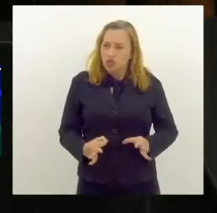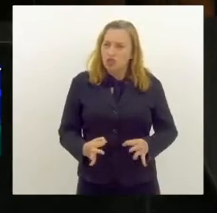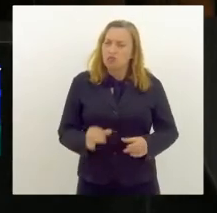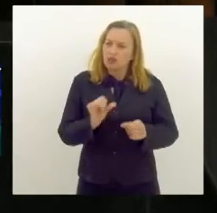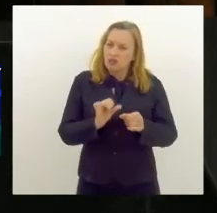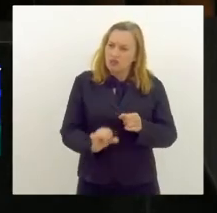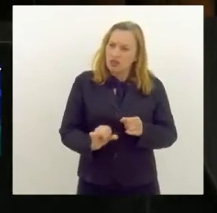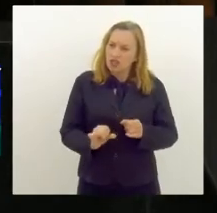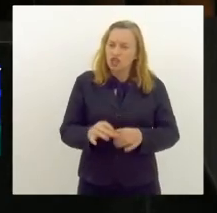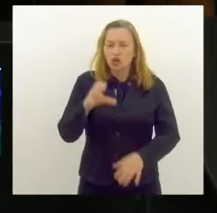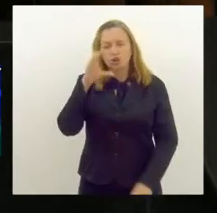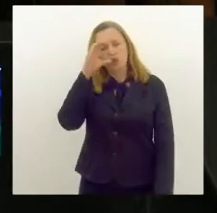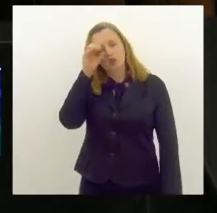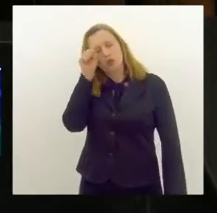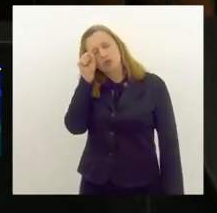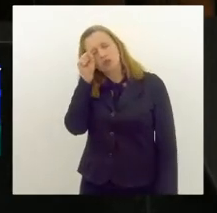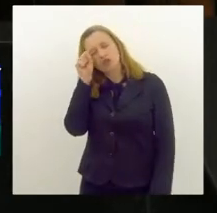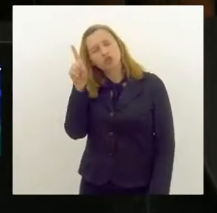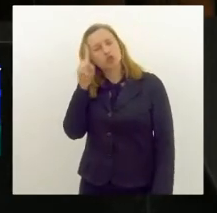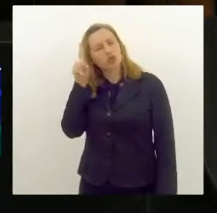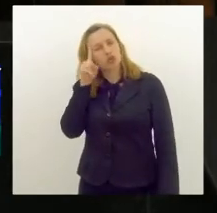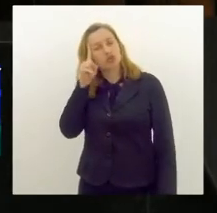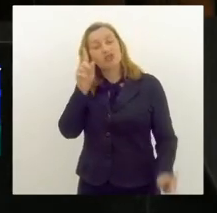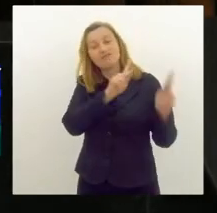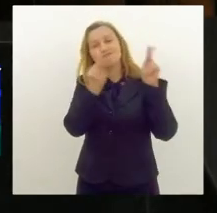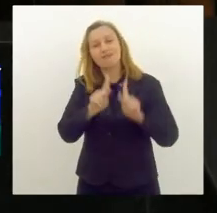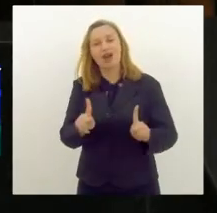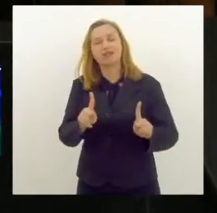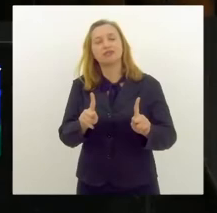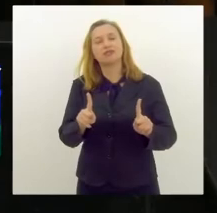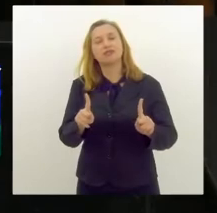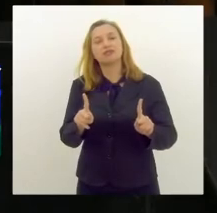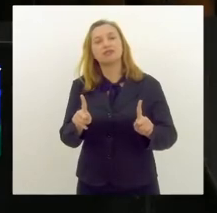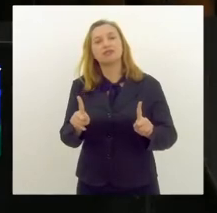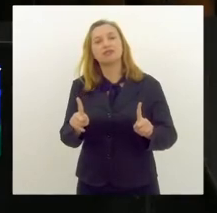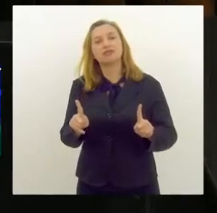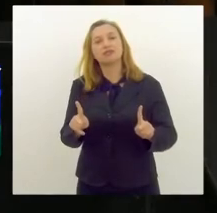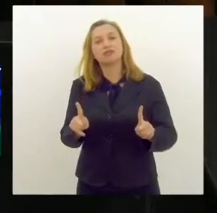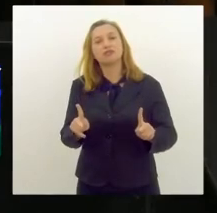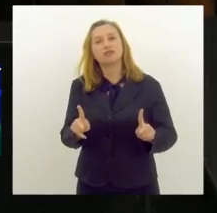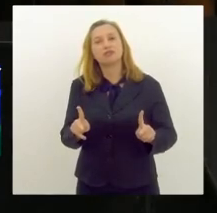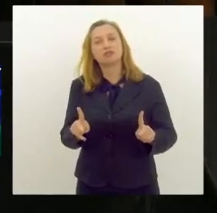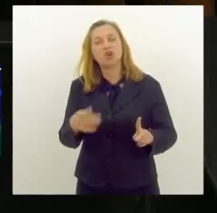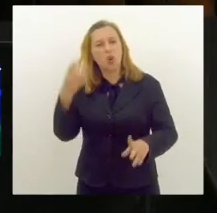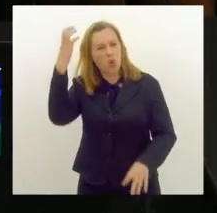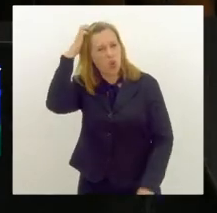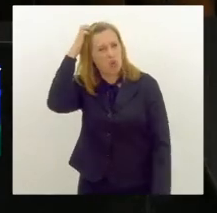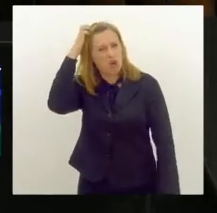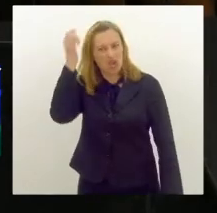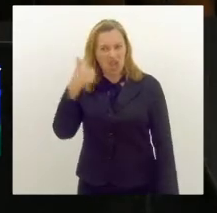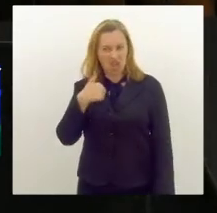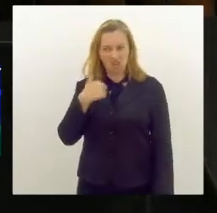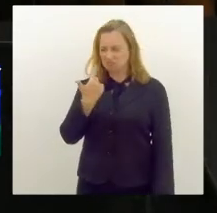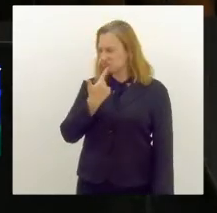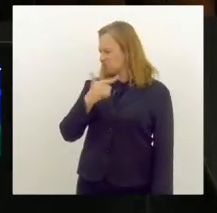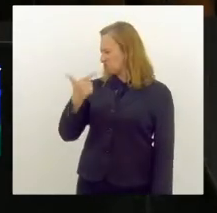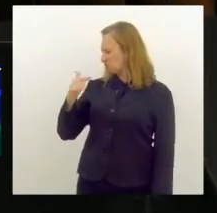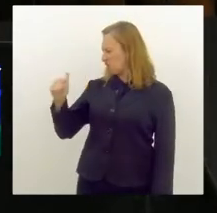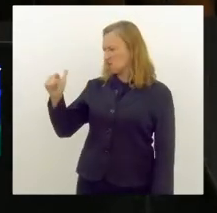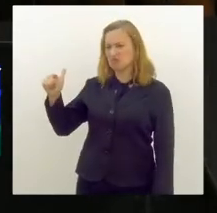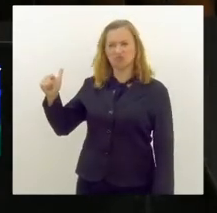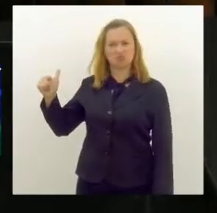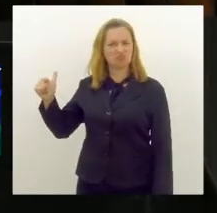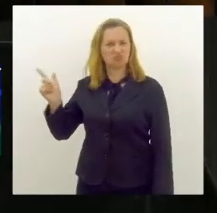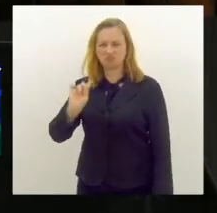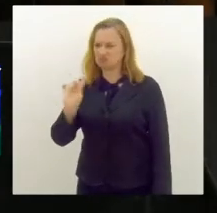faz dormir todos os dias da minha vida em paz. Essa culpa eu não carrego nos